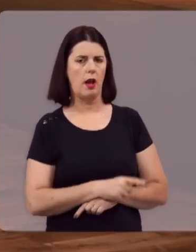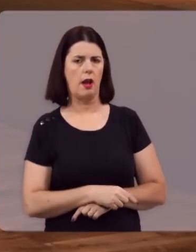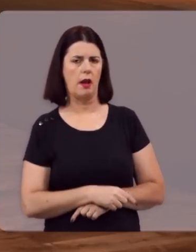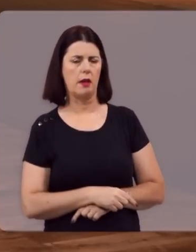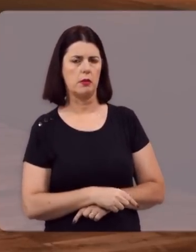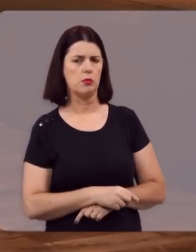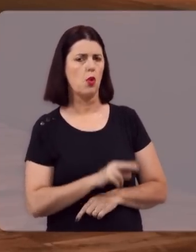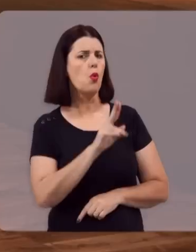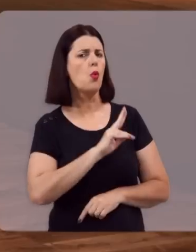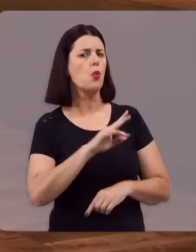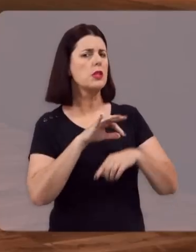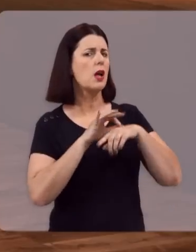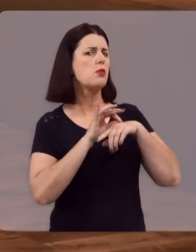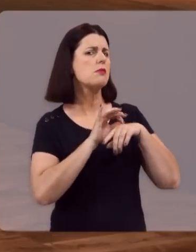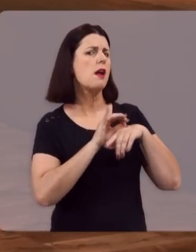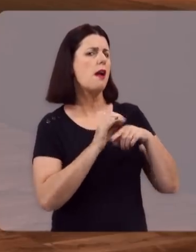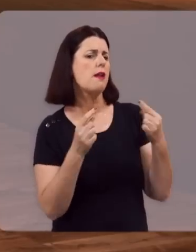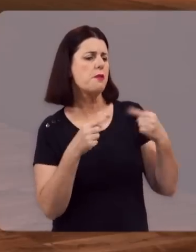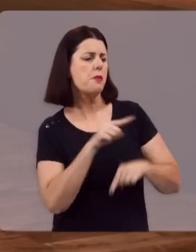usando armas carnais.